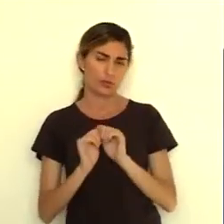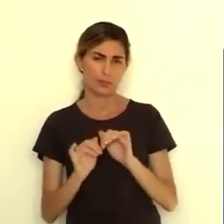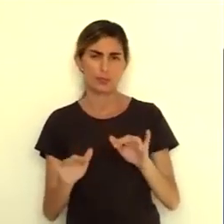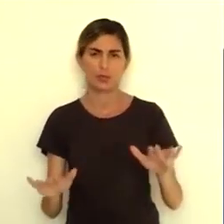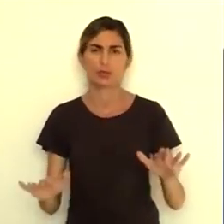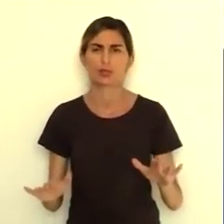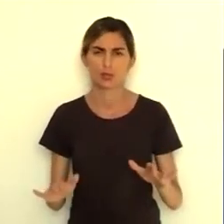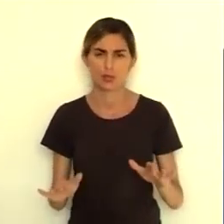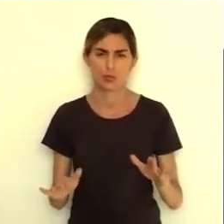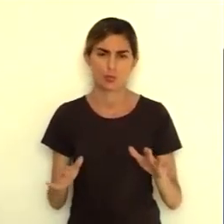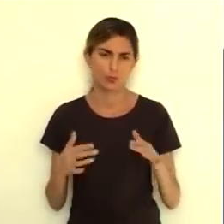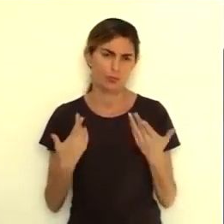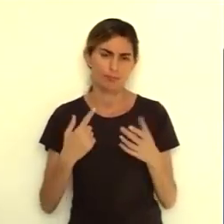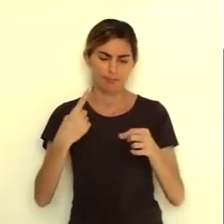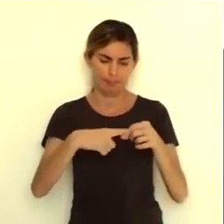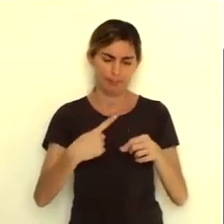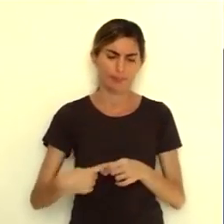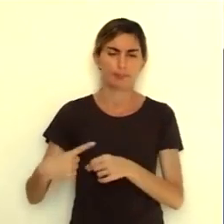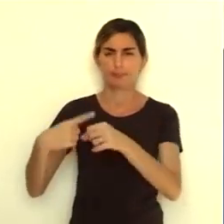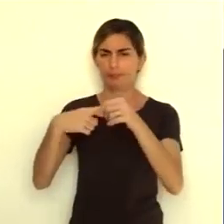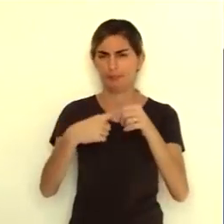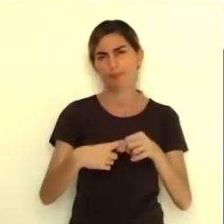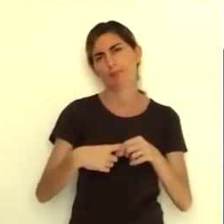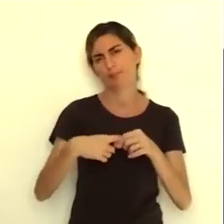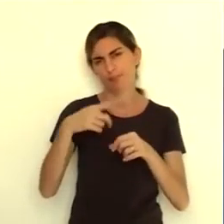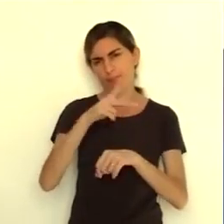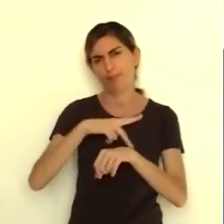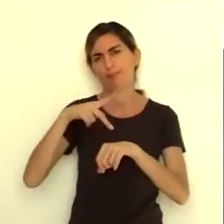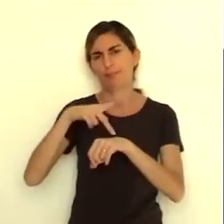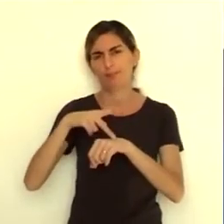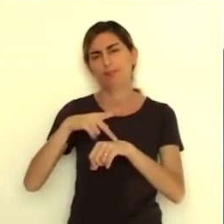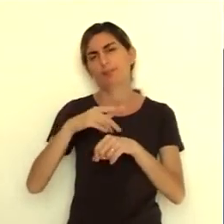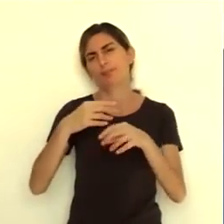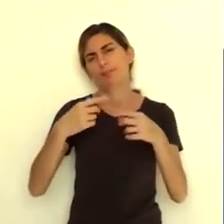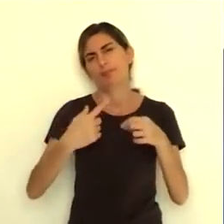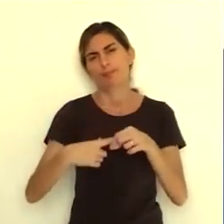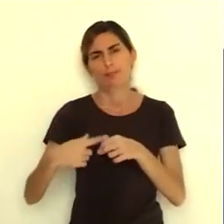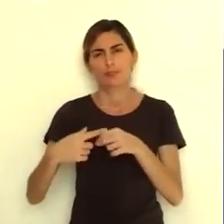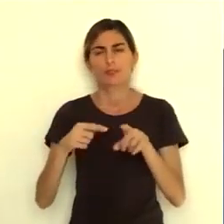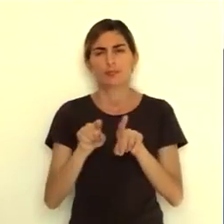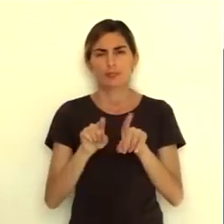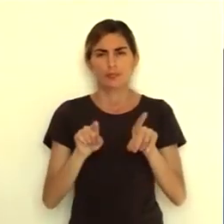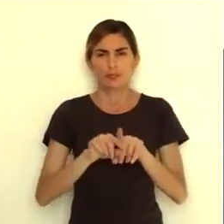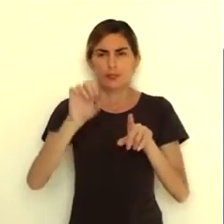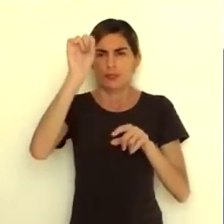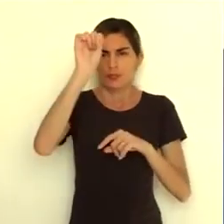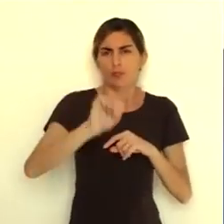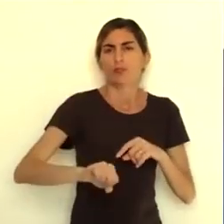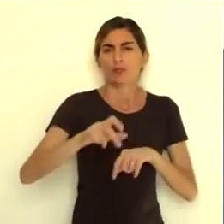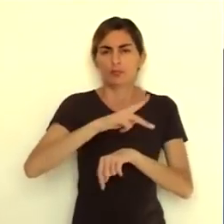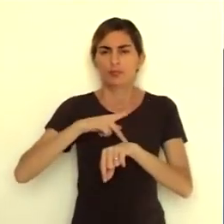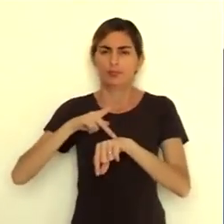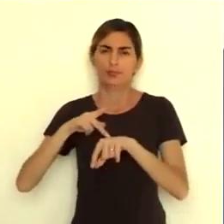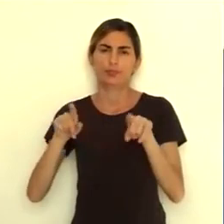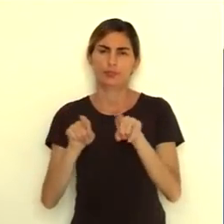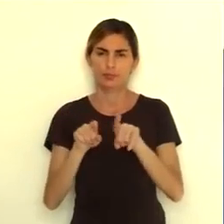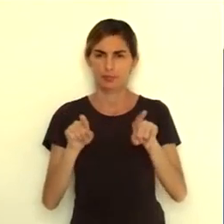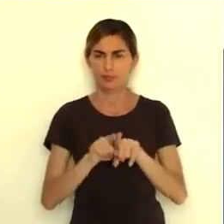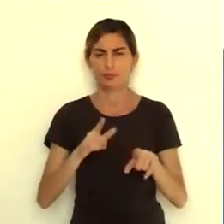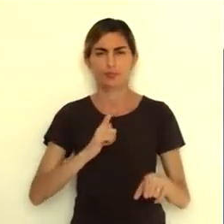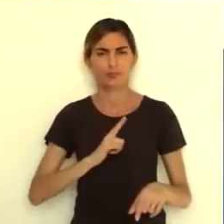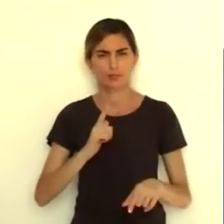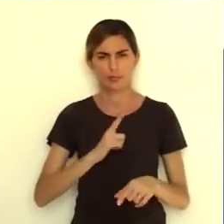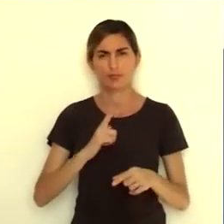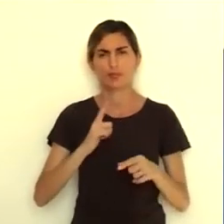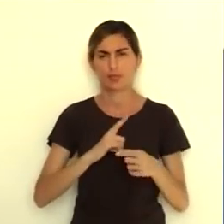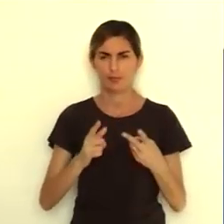de expansão para o interior do país, para o interior do território e para o sul do país também. Então, a